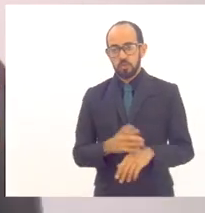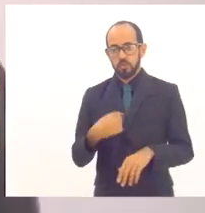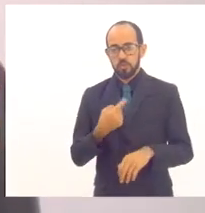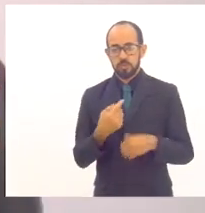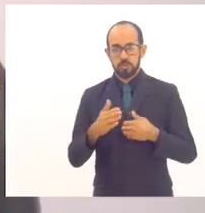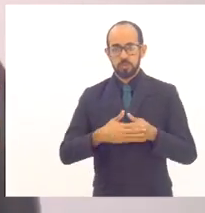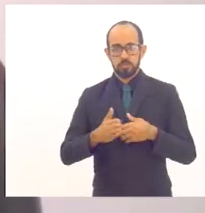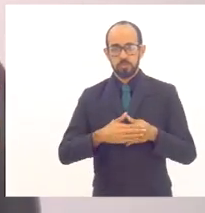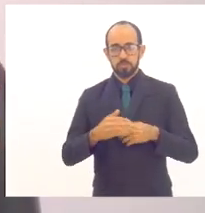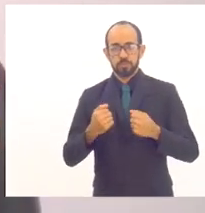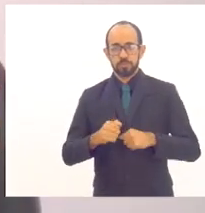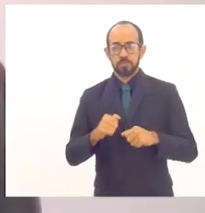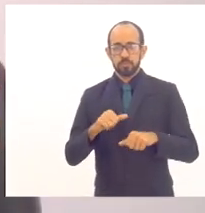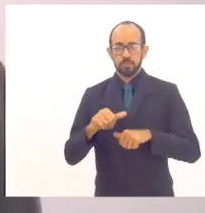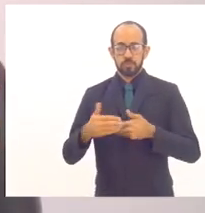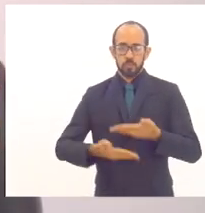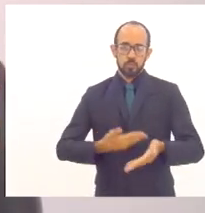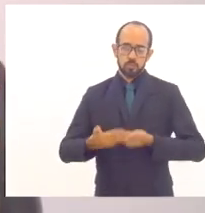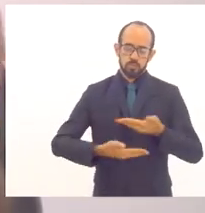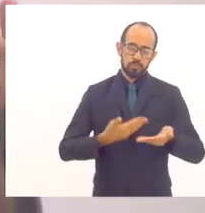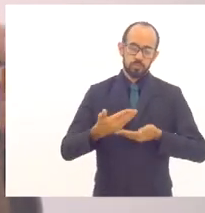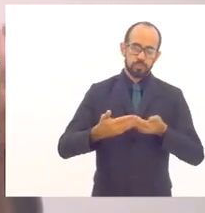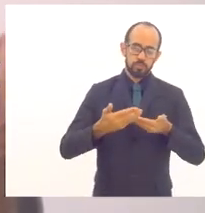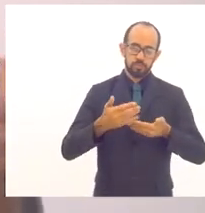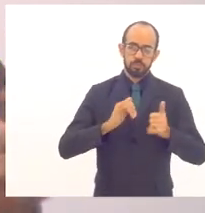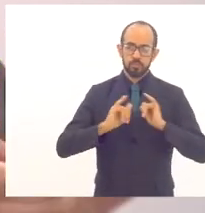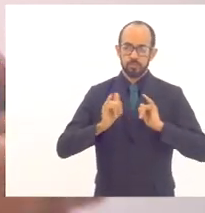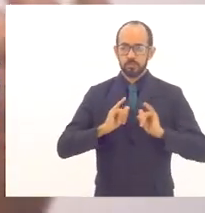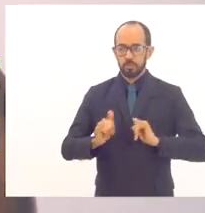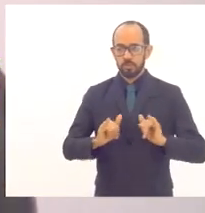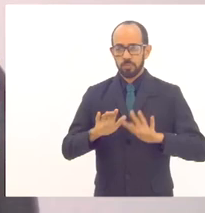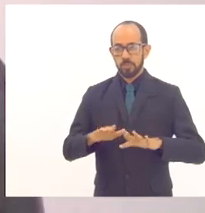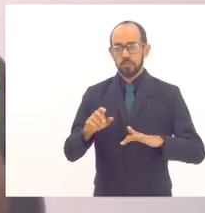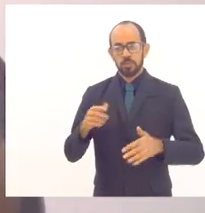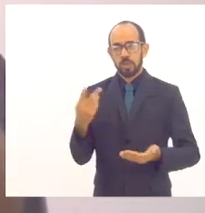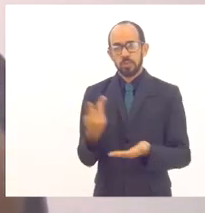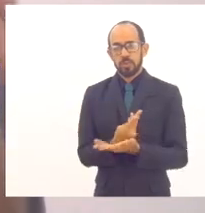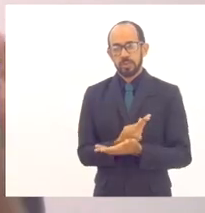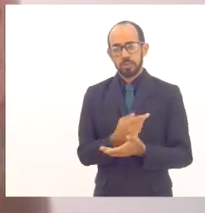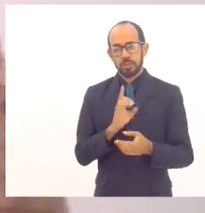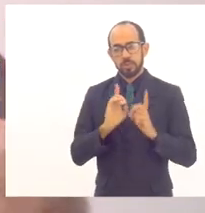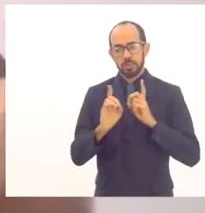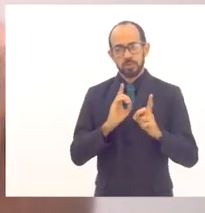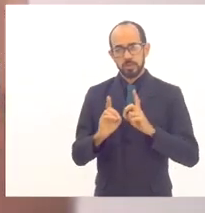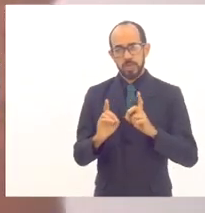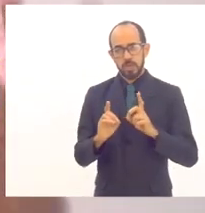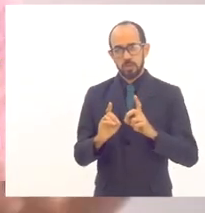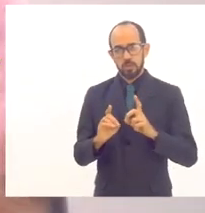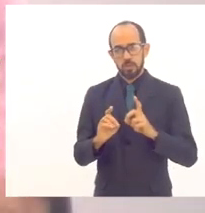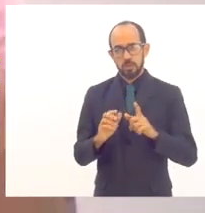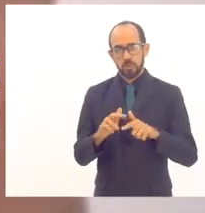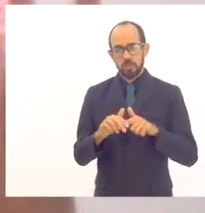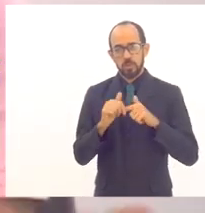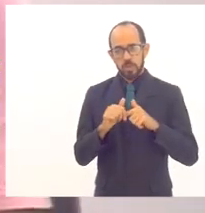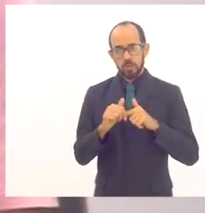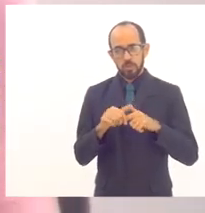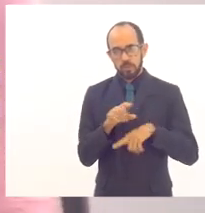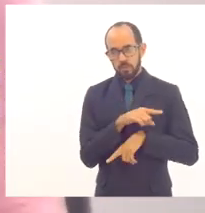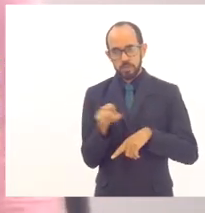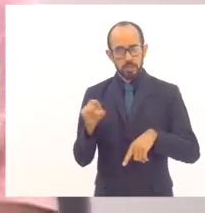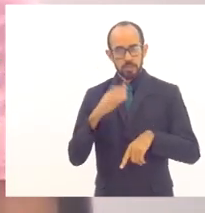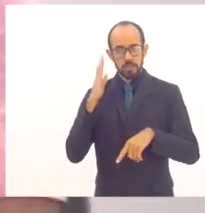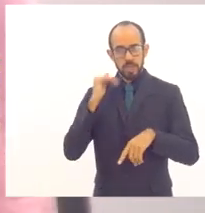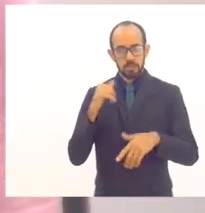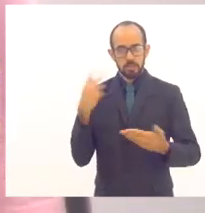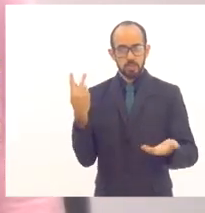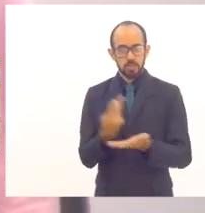o partilhamento dessas informações do IFAM. O que não tem ocorrido é esse diálogo entre IFAM e INEPAC por questões que vocês sabem que têm ocorrido no